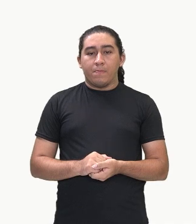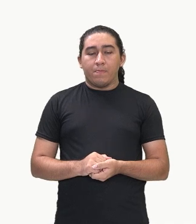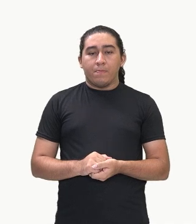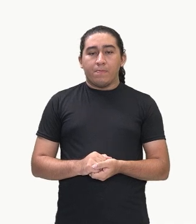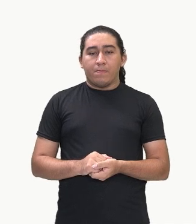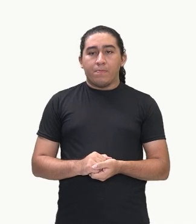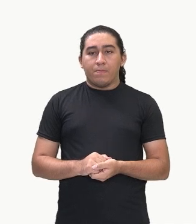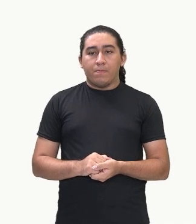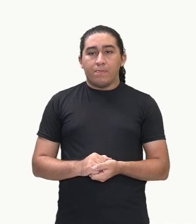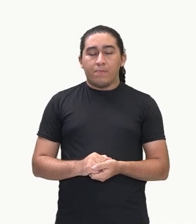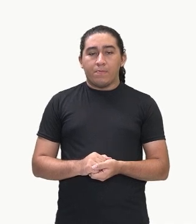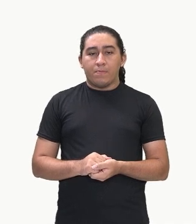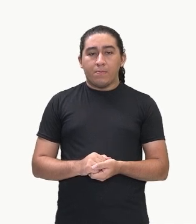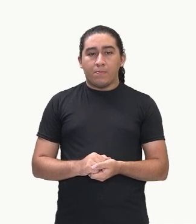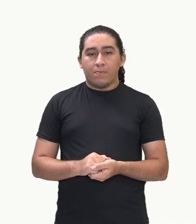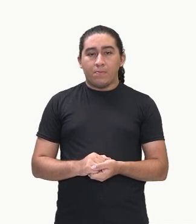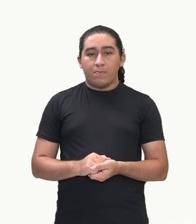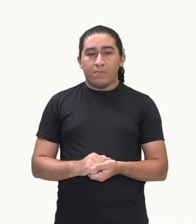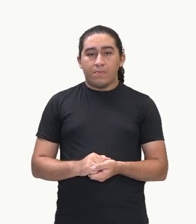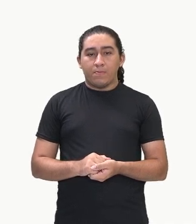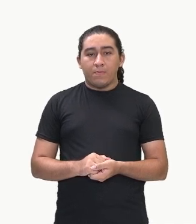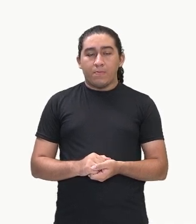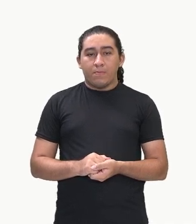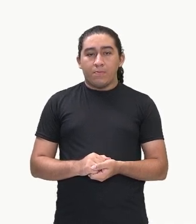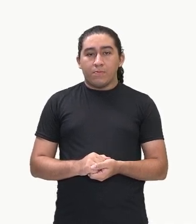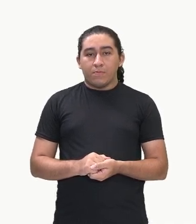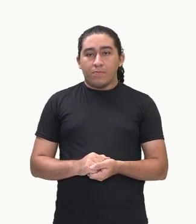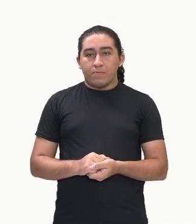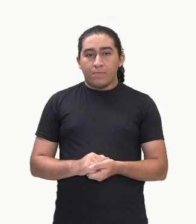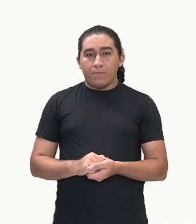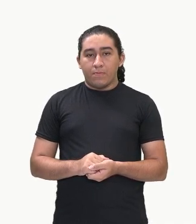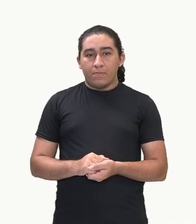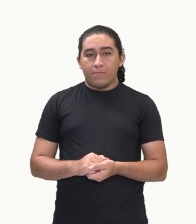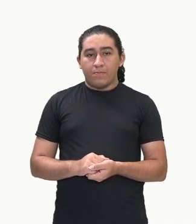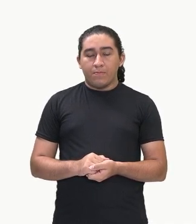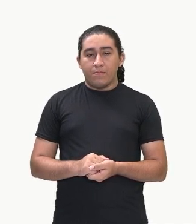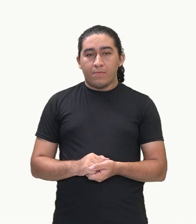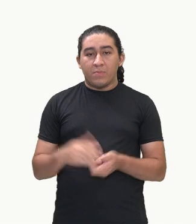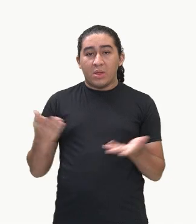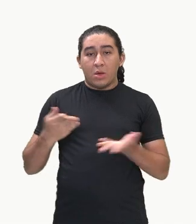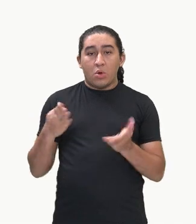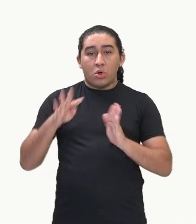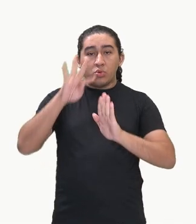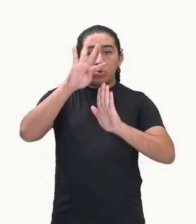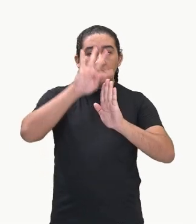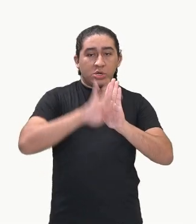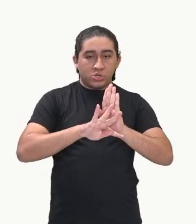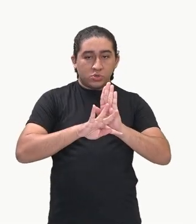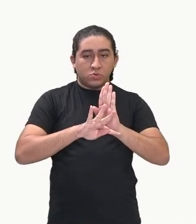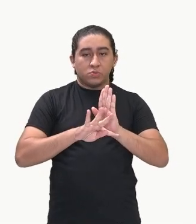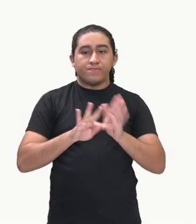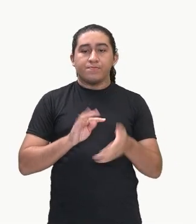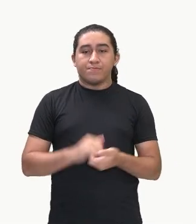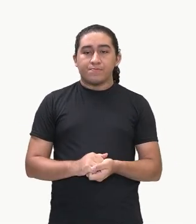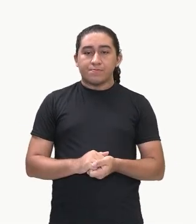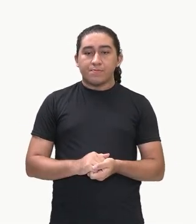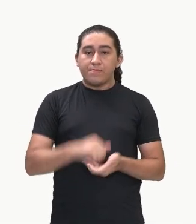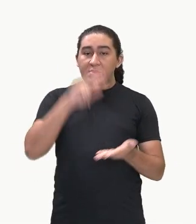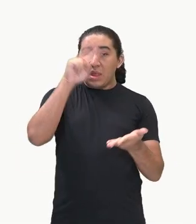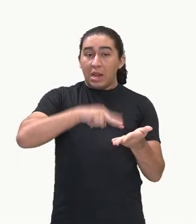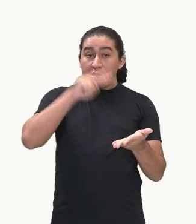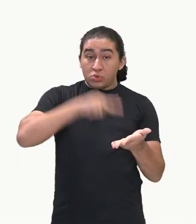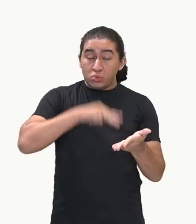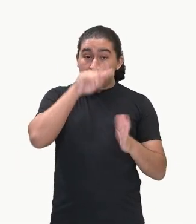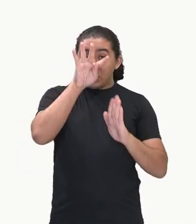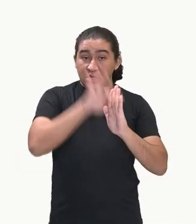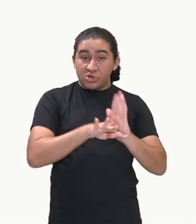Então, a gente vai fazer a leitura aqui de um texto e verificar, né,